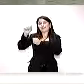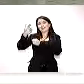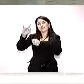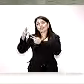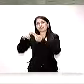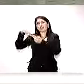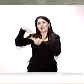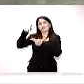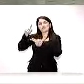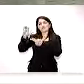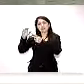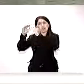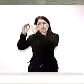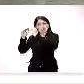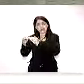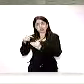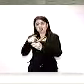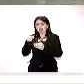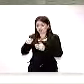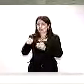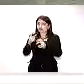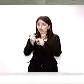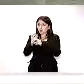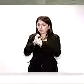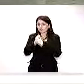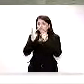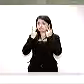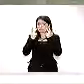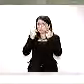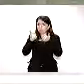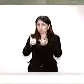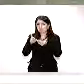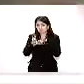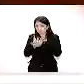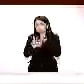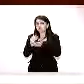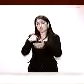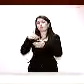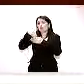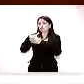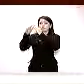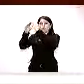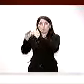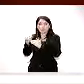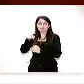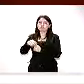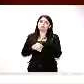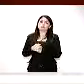favorável e com recomendações meu voto é pelo parecer favorável com as recomendações voto que está em